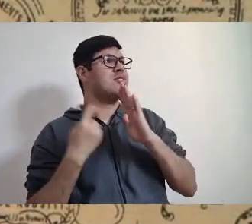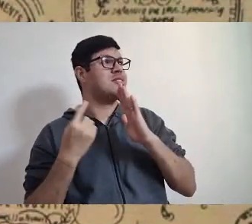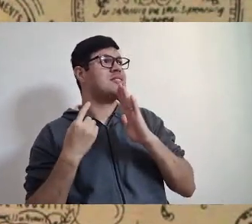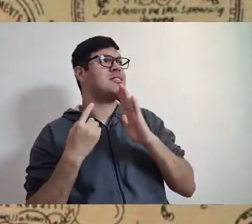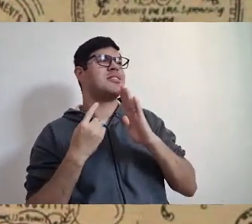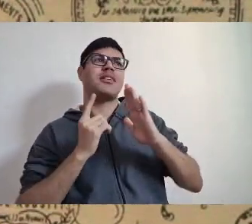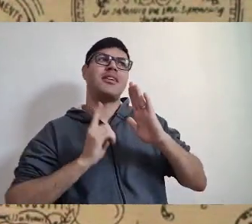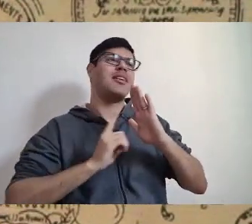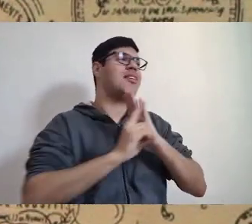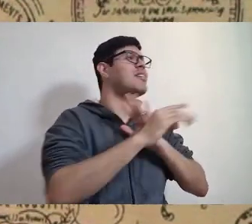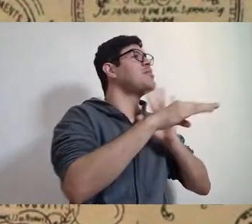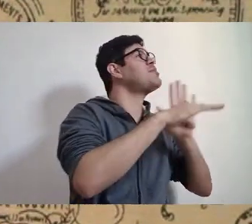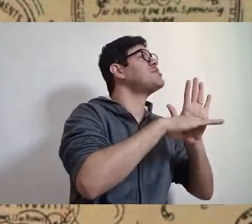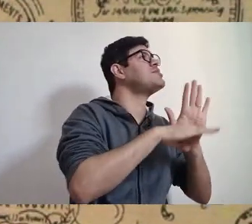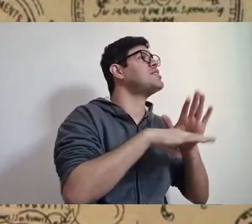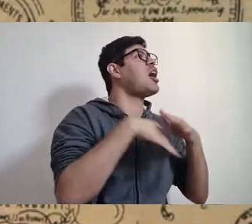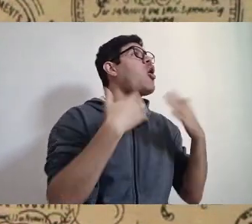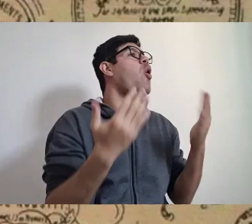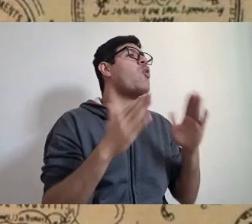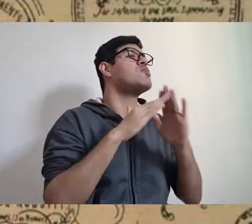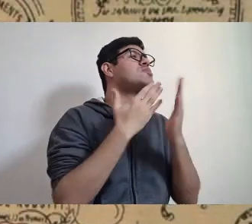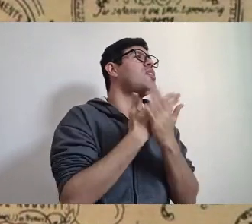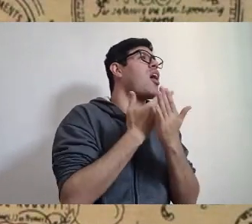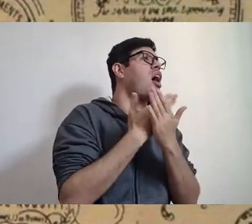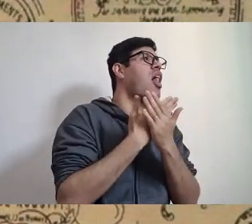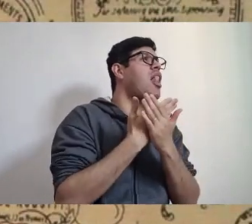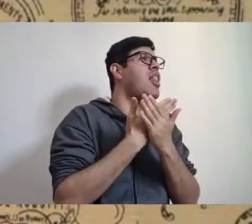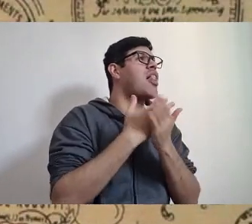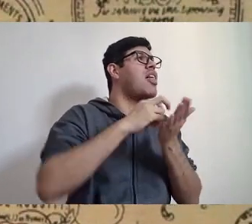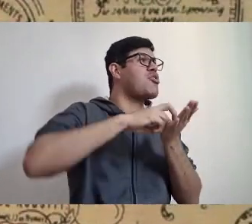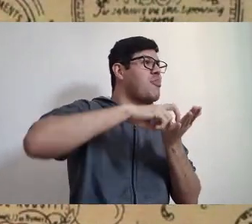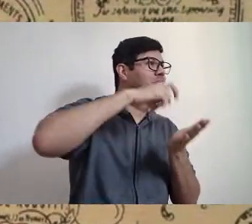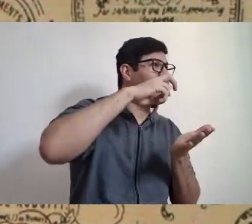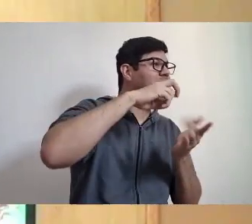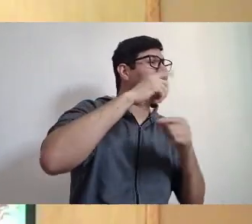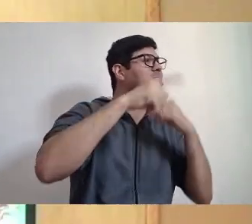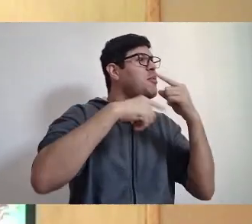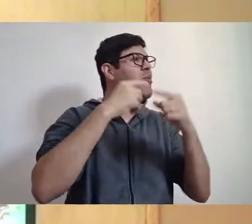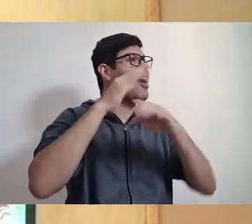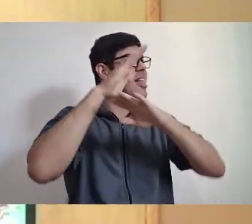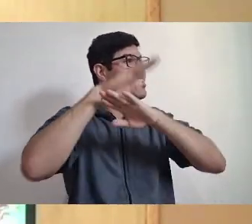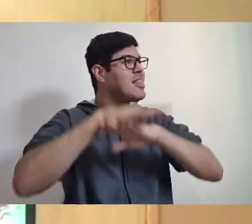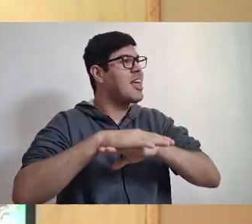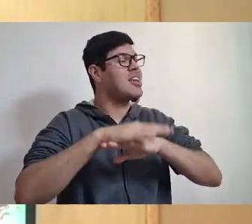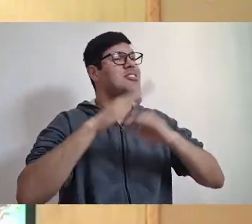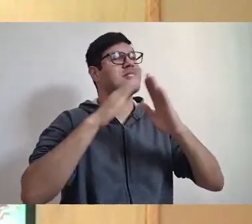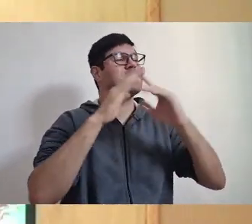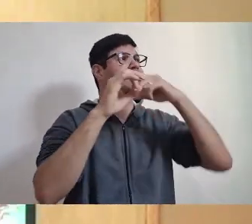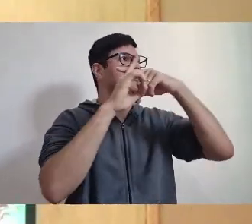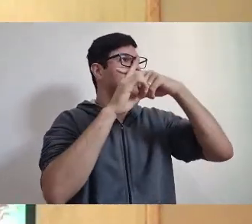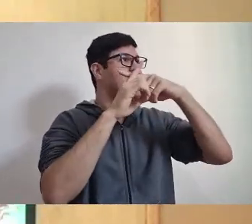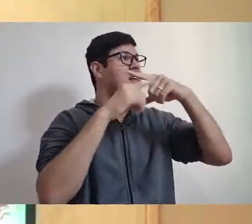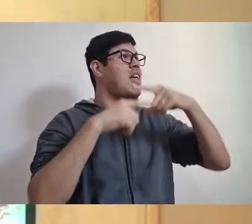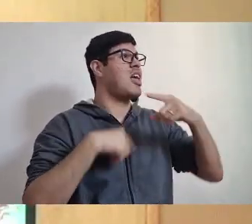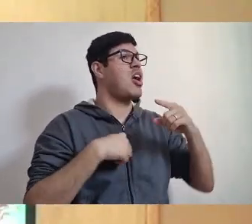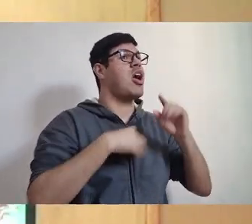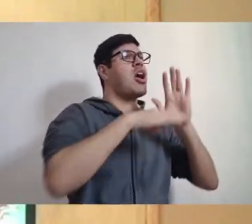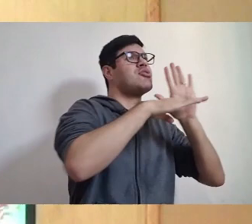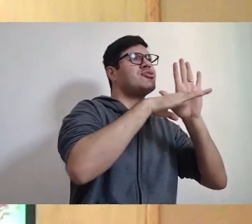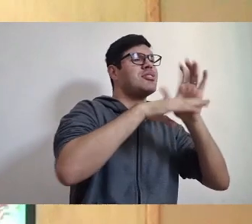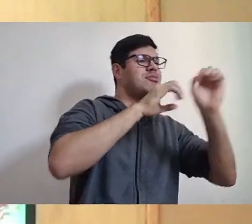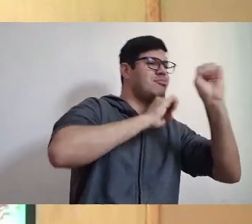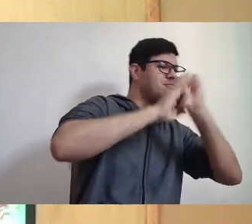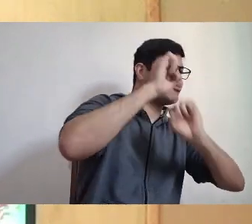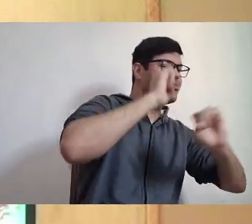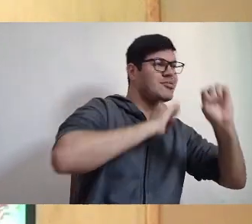da escola, ou de manhã também, um período que eu estudava reverso, né? Aí a gente ficava na igreja. Na igreja ela fazia a gente ajudar a limpar, que